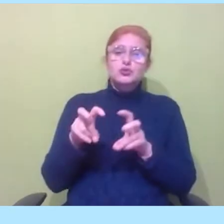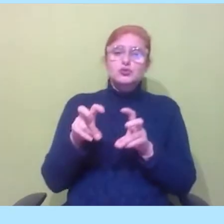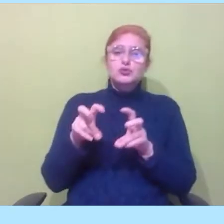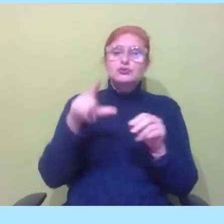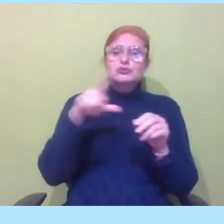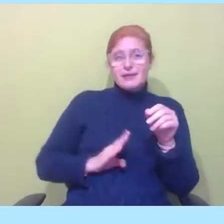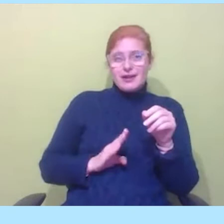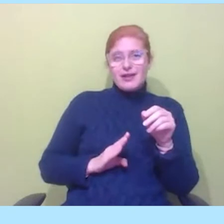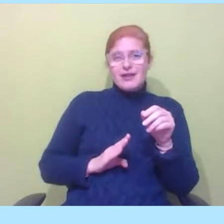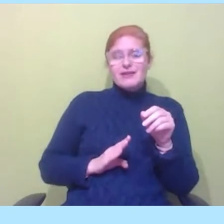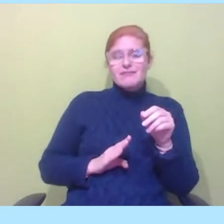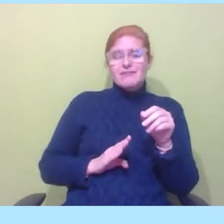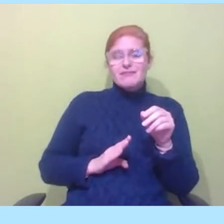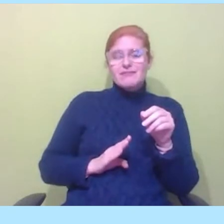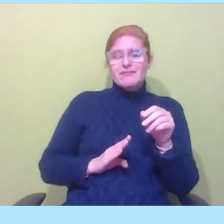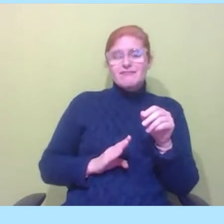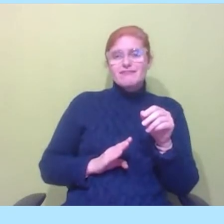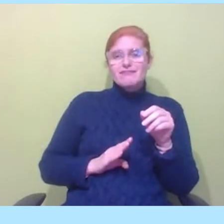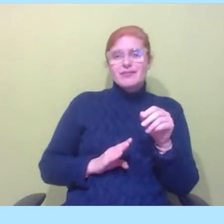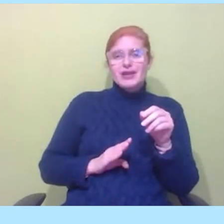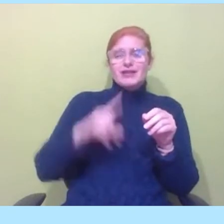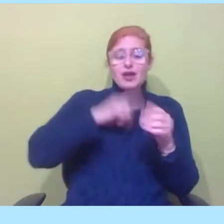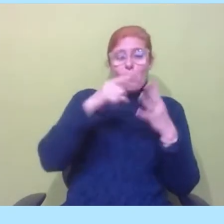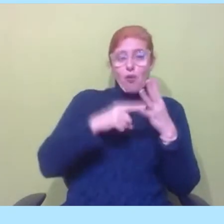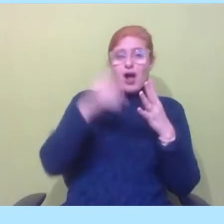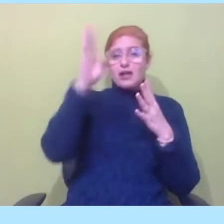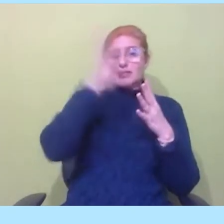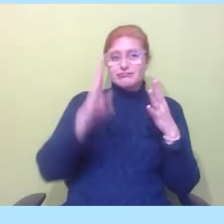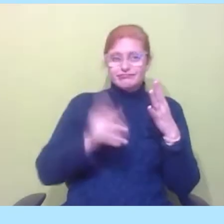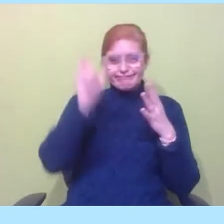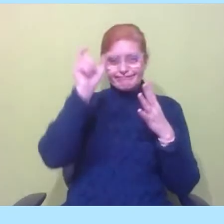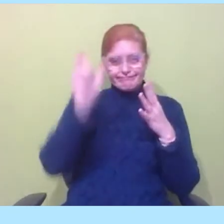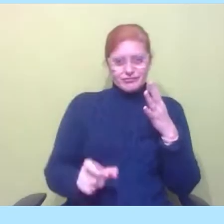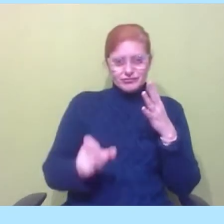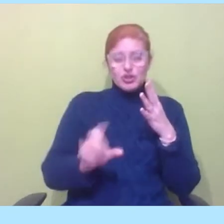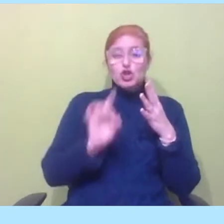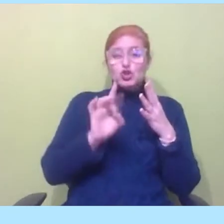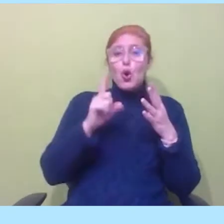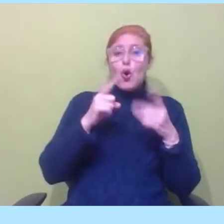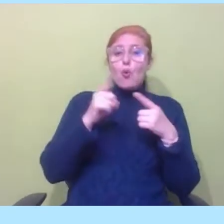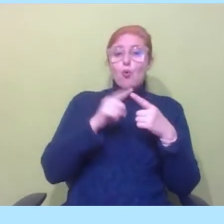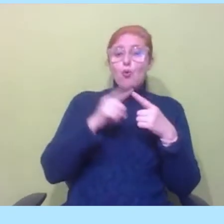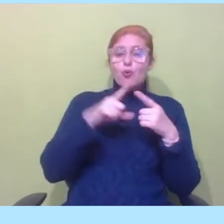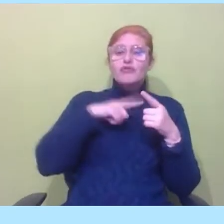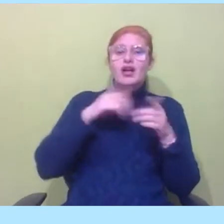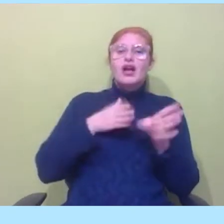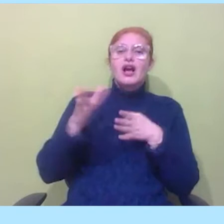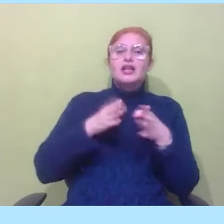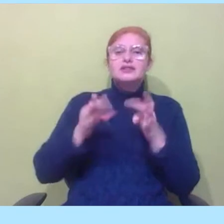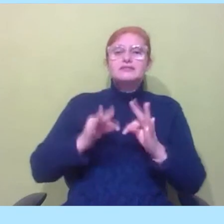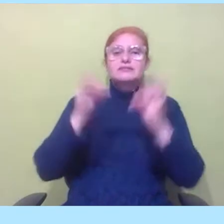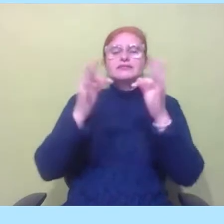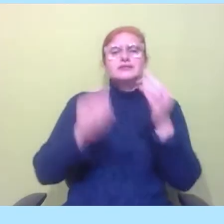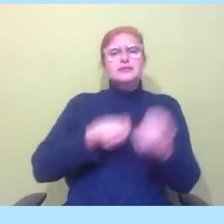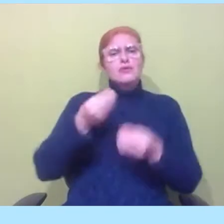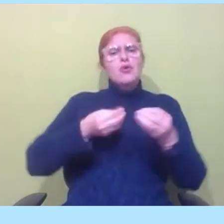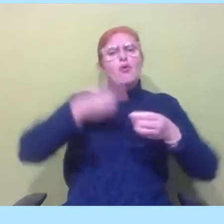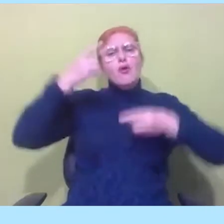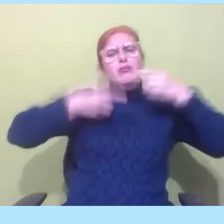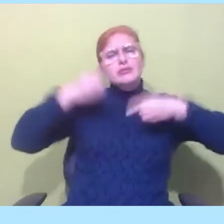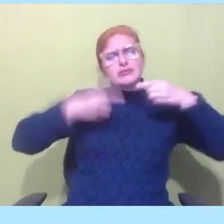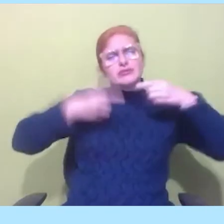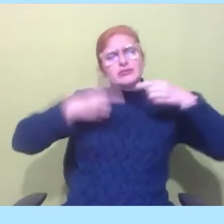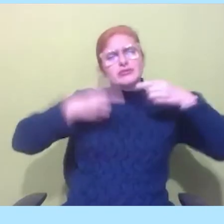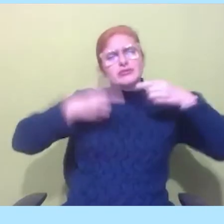à internet, então a gente está falando também de como que a gente faz esse debate sedutor para uma